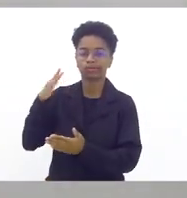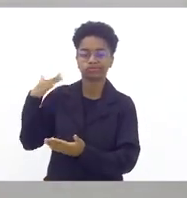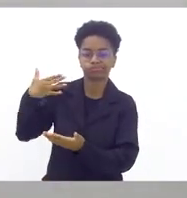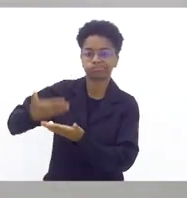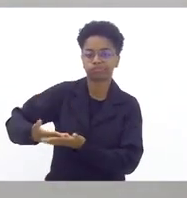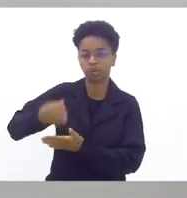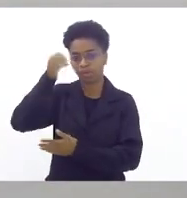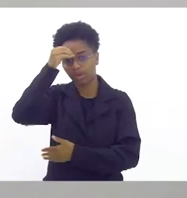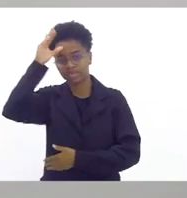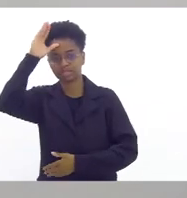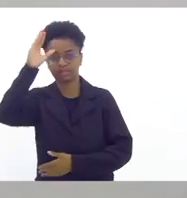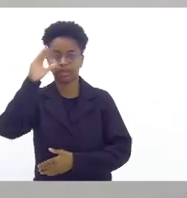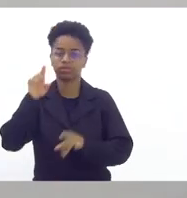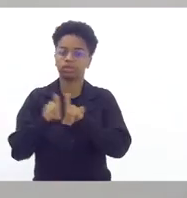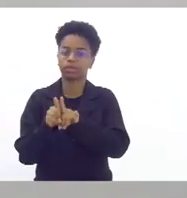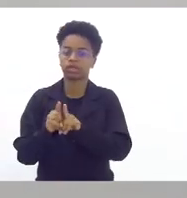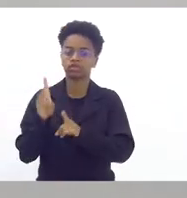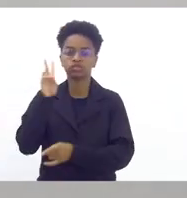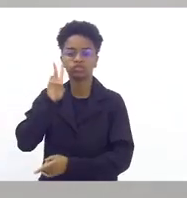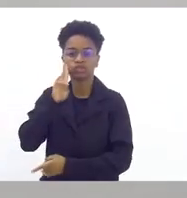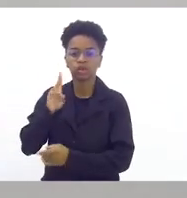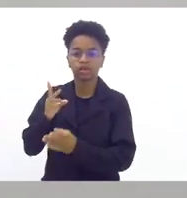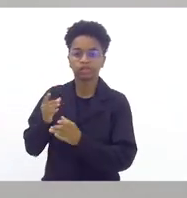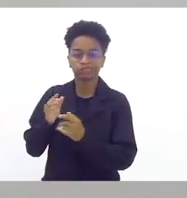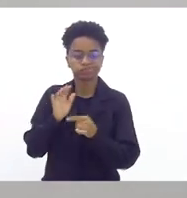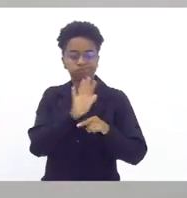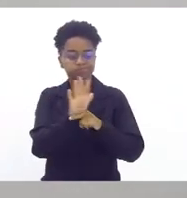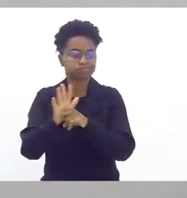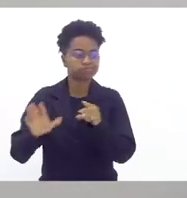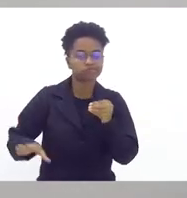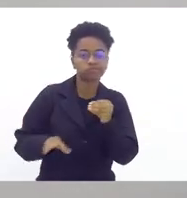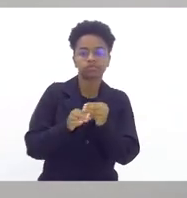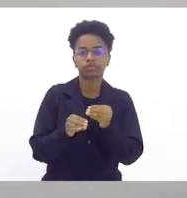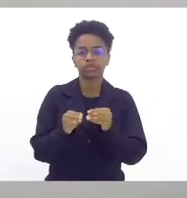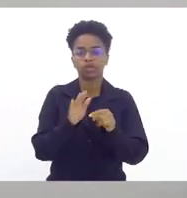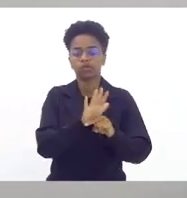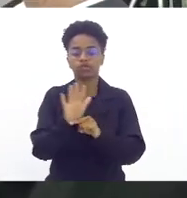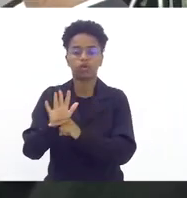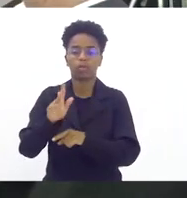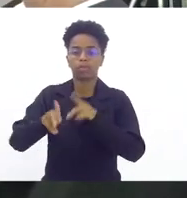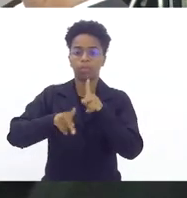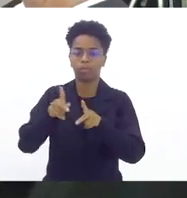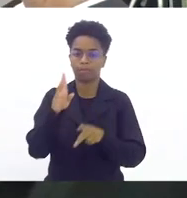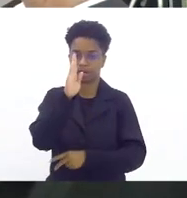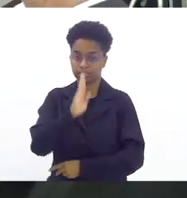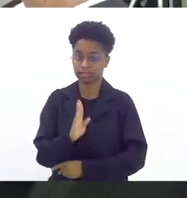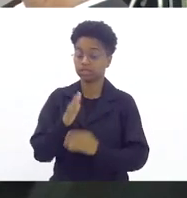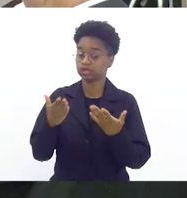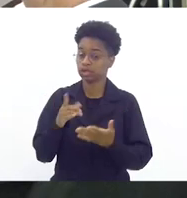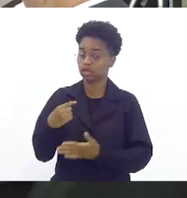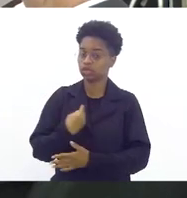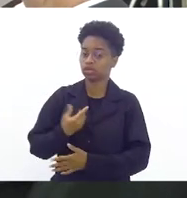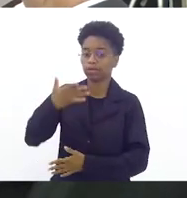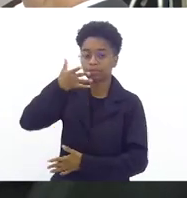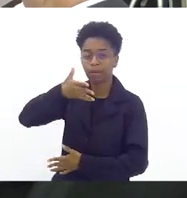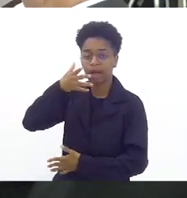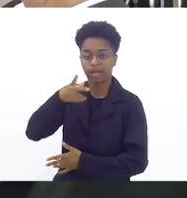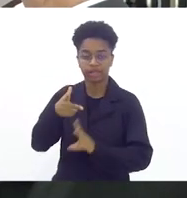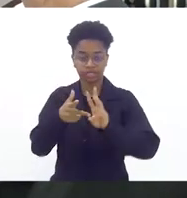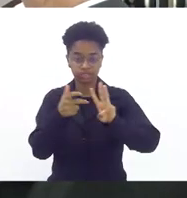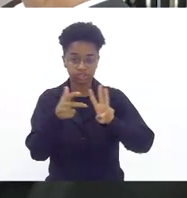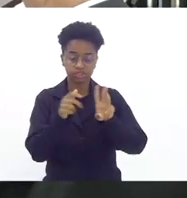como história constituinte do povo brasileiro. Palavras que são palavras nossas, tanto indígenas quanto negras, são